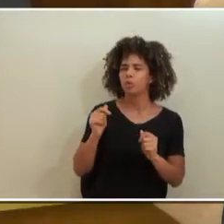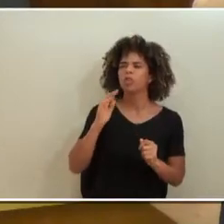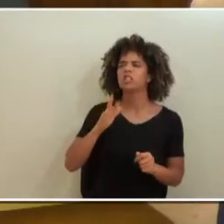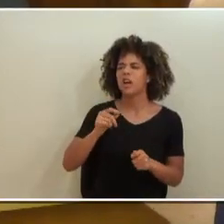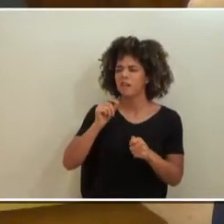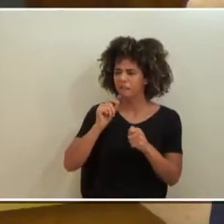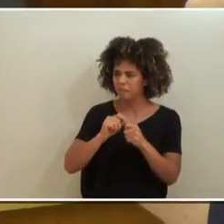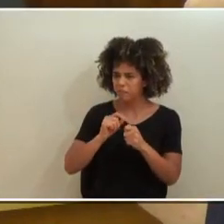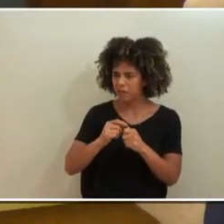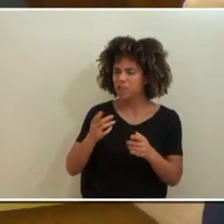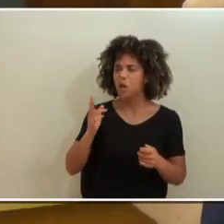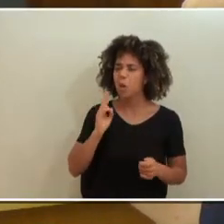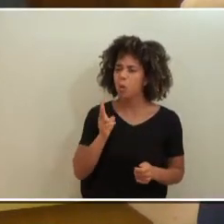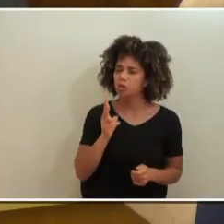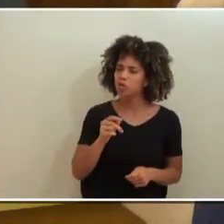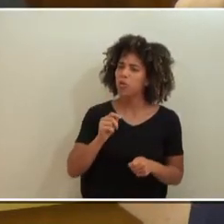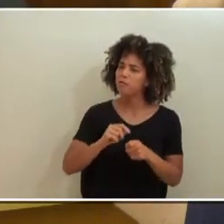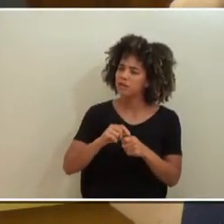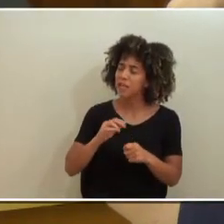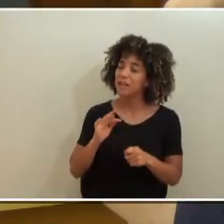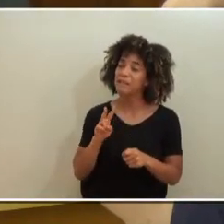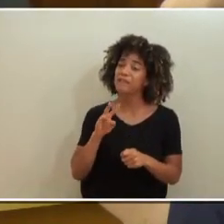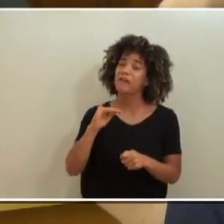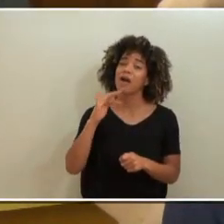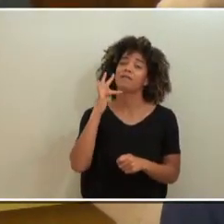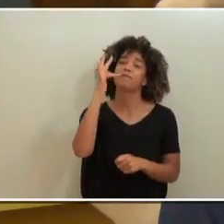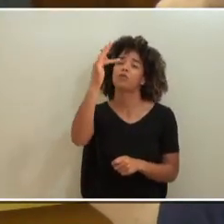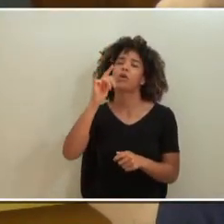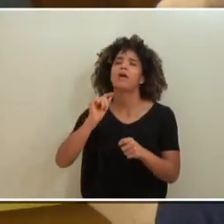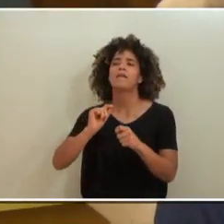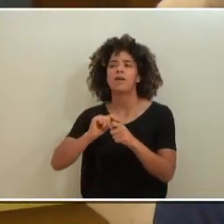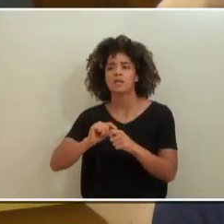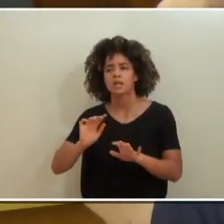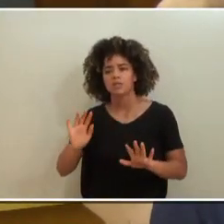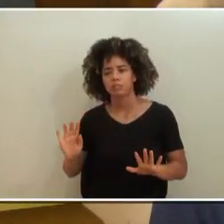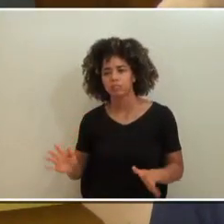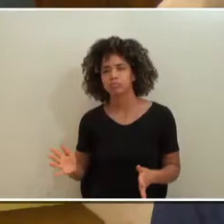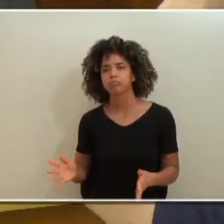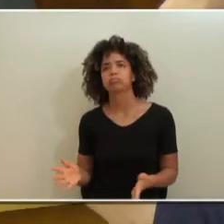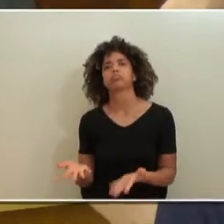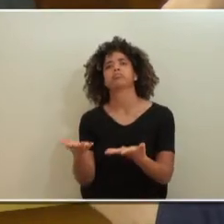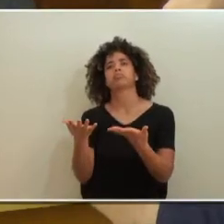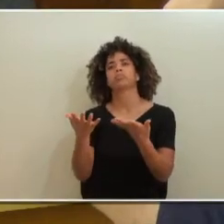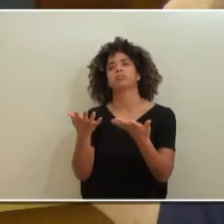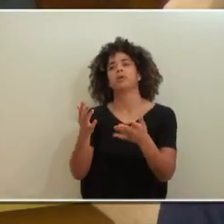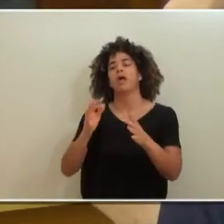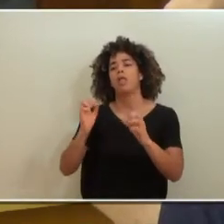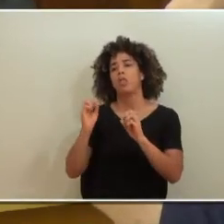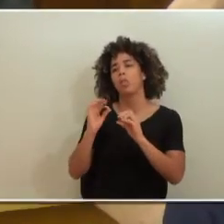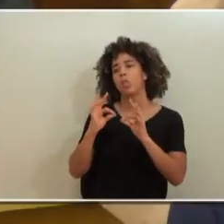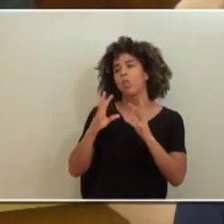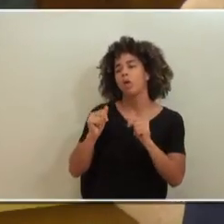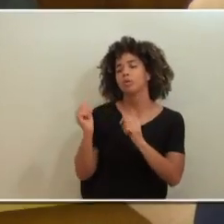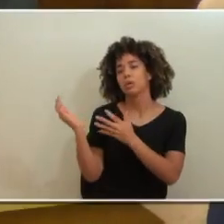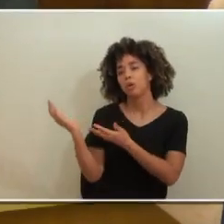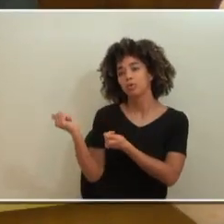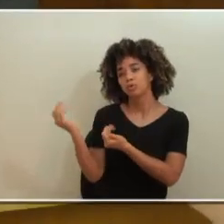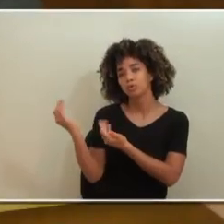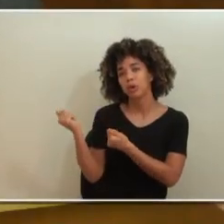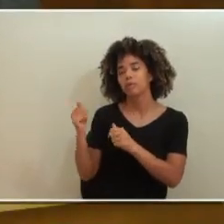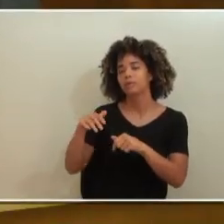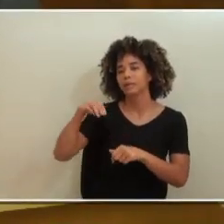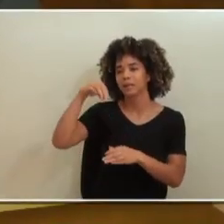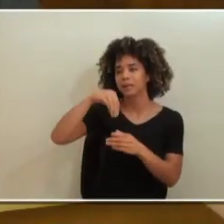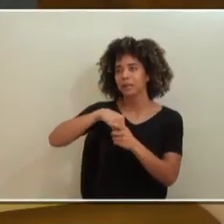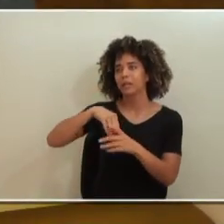comunidade, para todos os jovens, né? Dentro do movimento escoteiro, E não só dentro do movimento escoteiro,